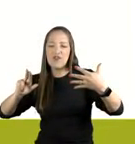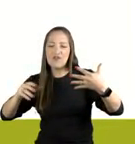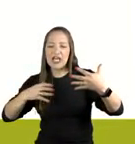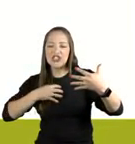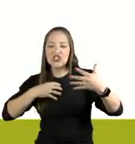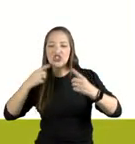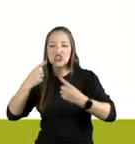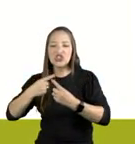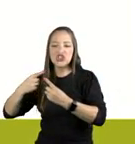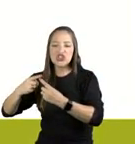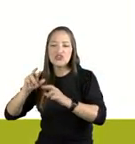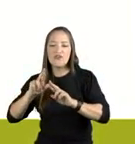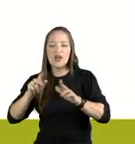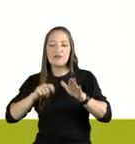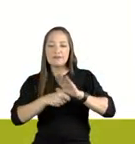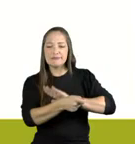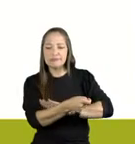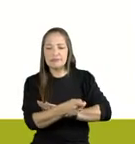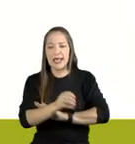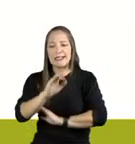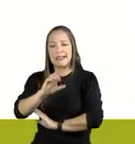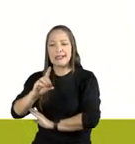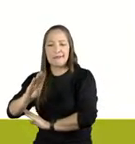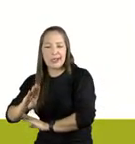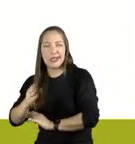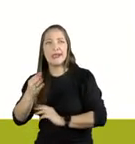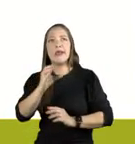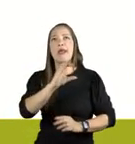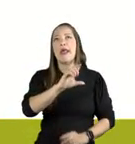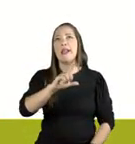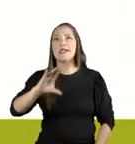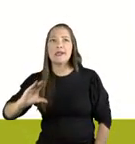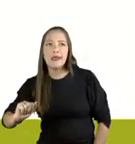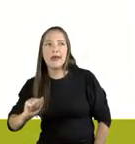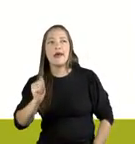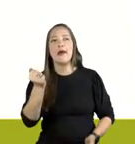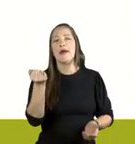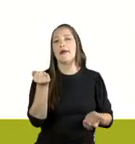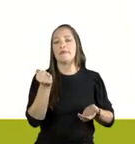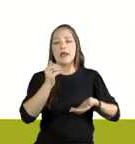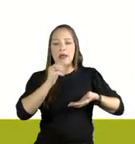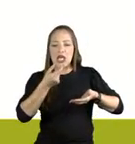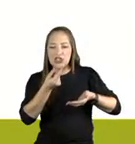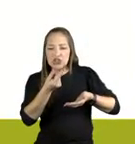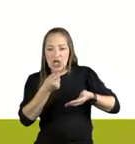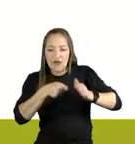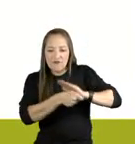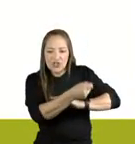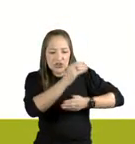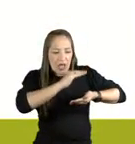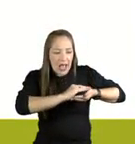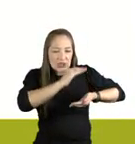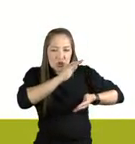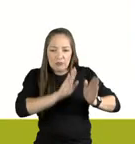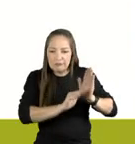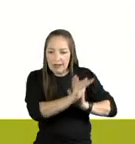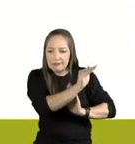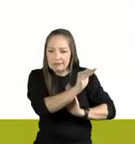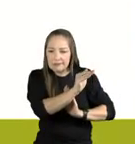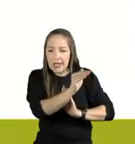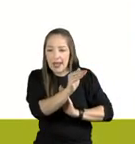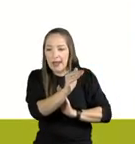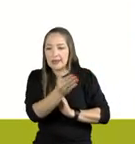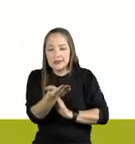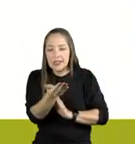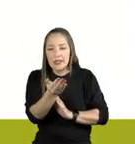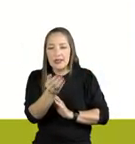A gente tem CDB, LCI, LCA, COI, ações, fundo imobiliário, entre outros, opções, mercado